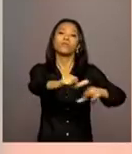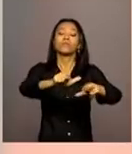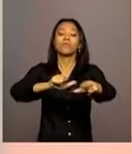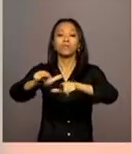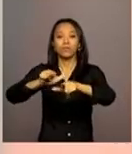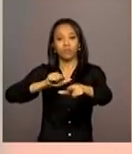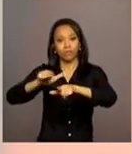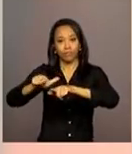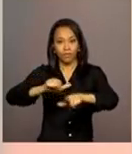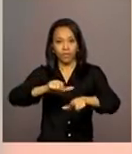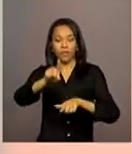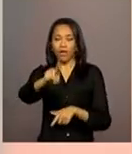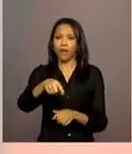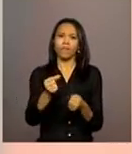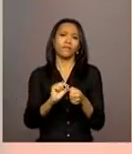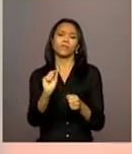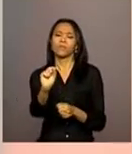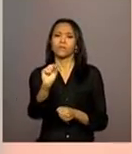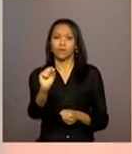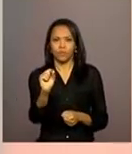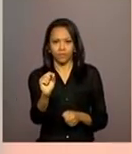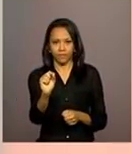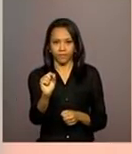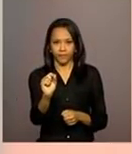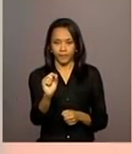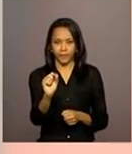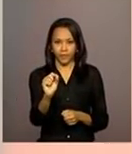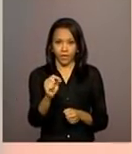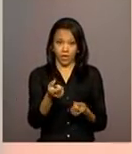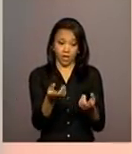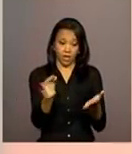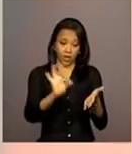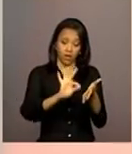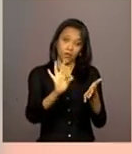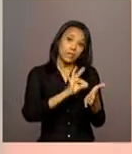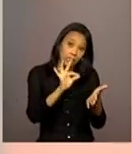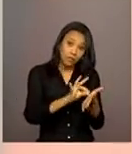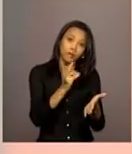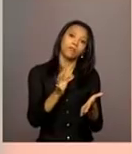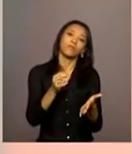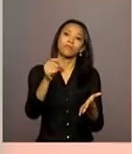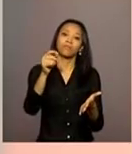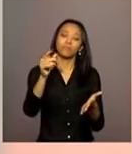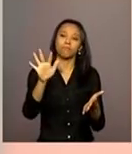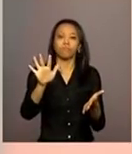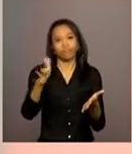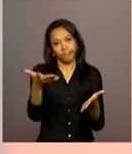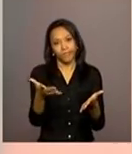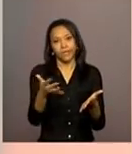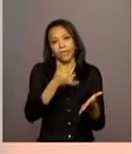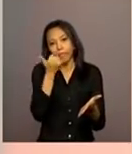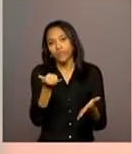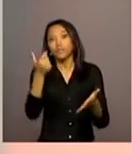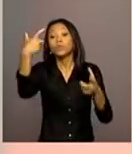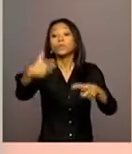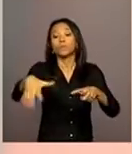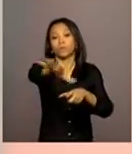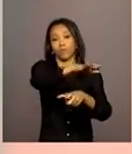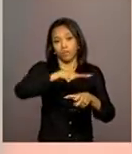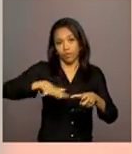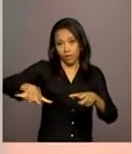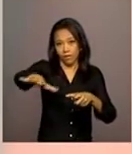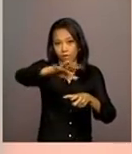é fazer o o o cadastro se for o caso da demanda daquela região